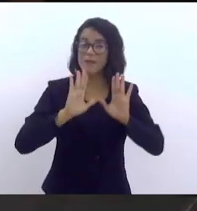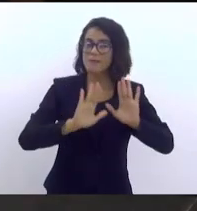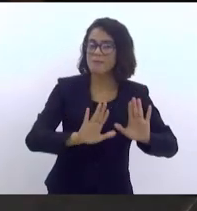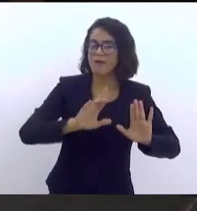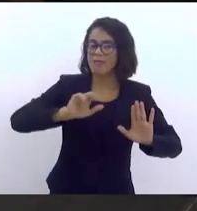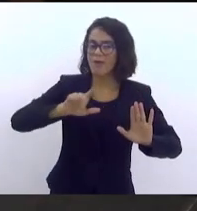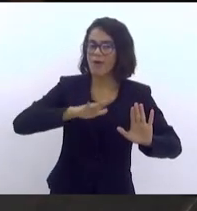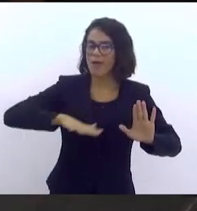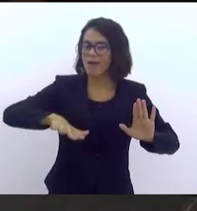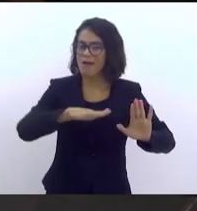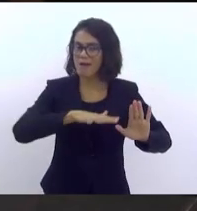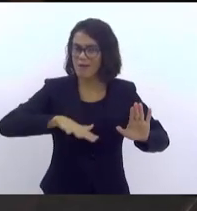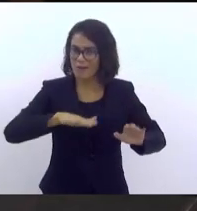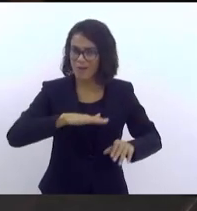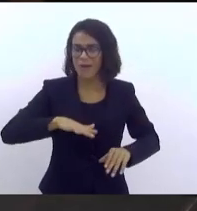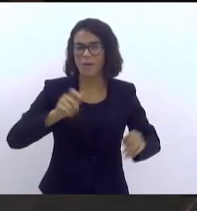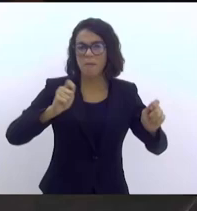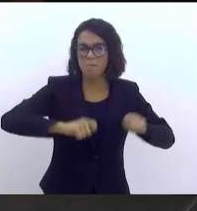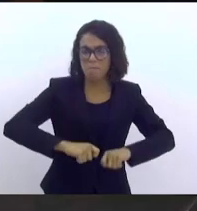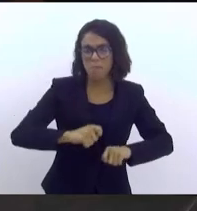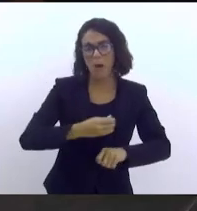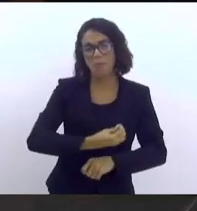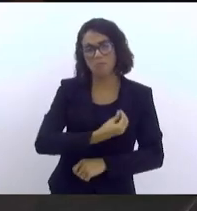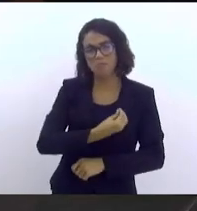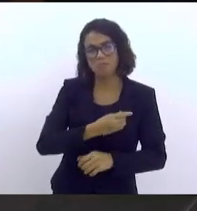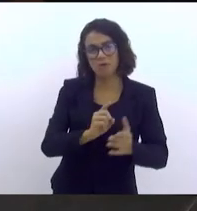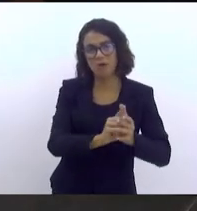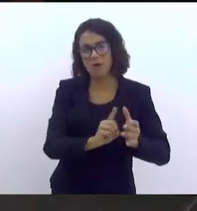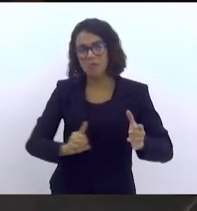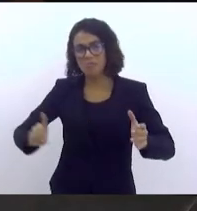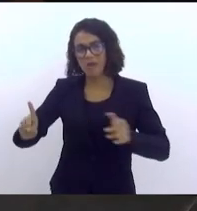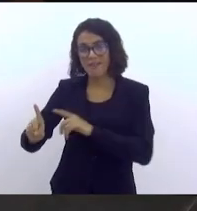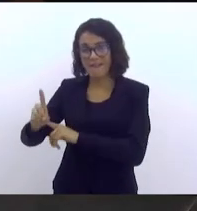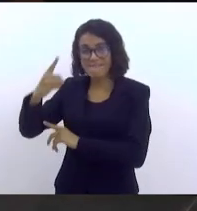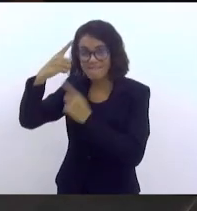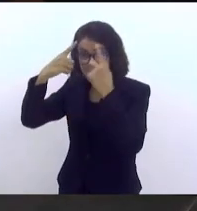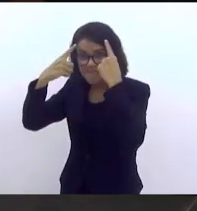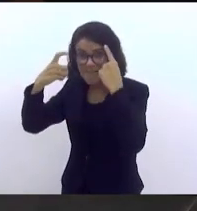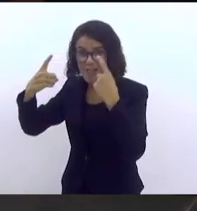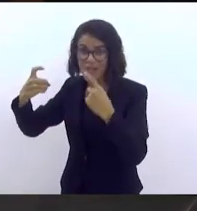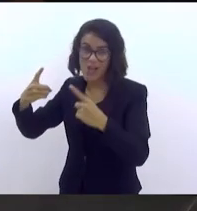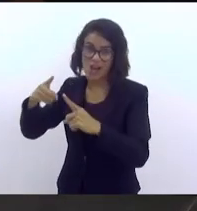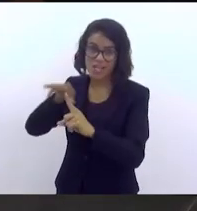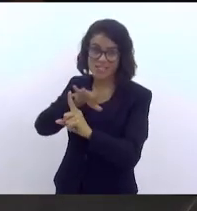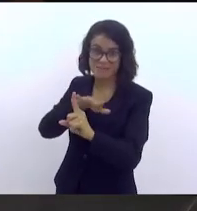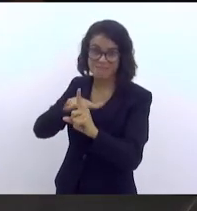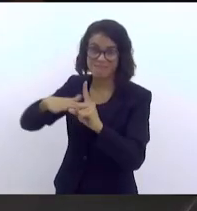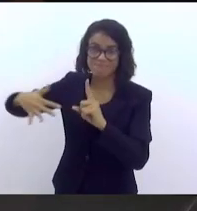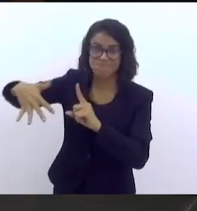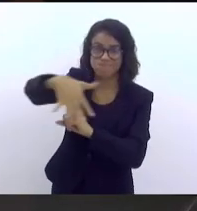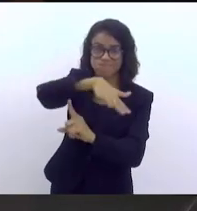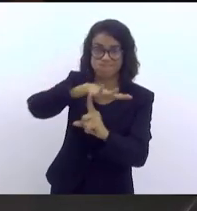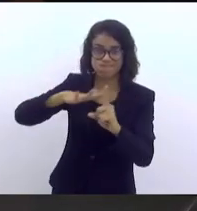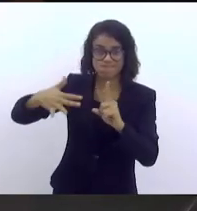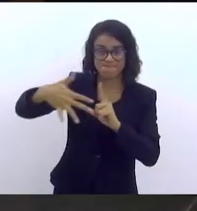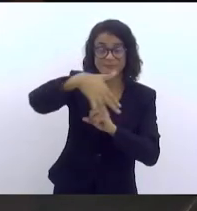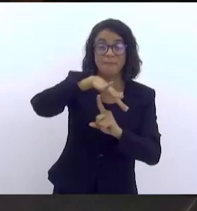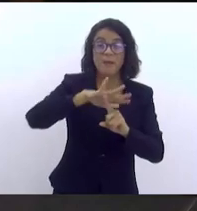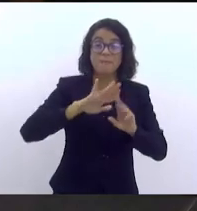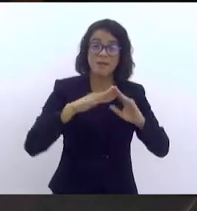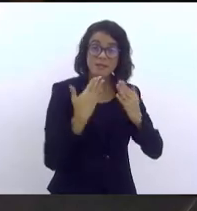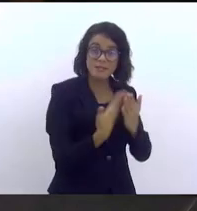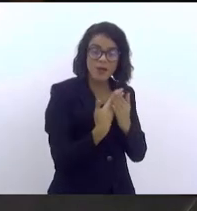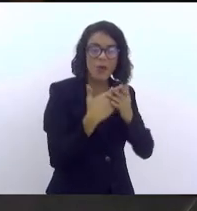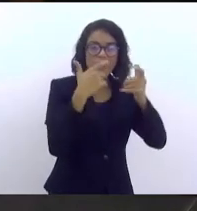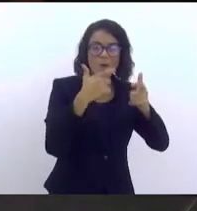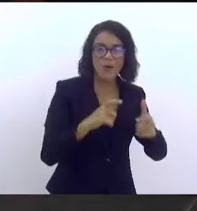como um ambiente que pode existir isolado da violência que a circunda para a escola ser um lugar